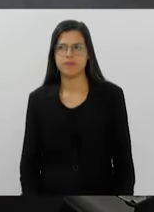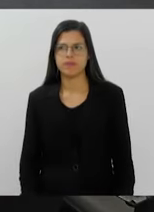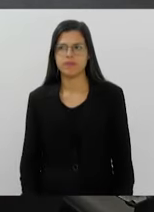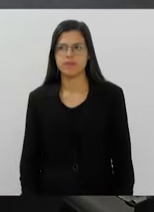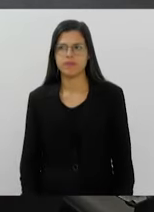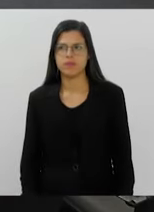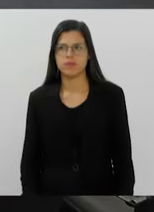Obrigado.